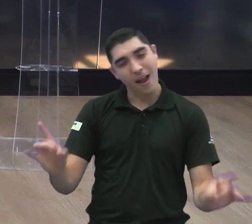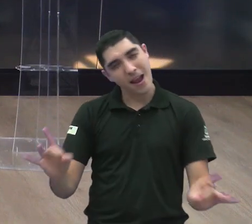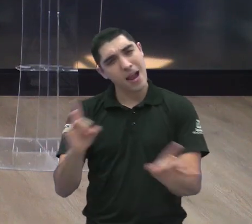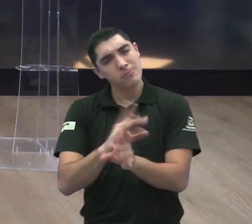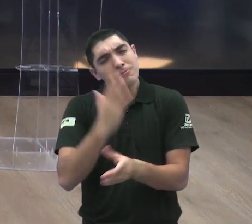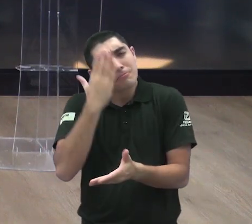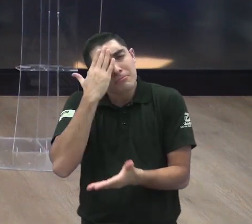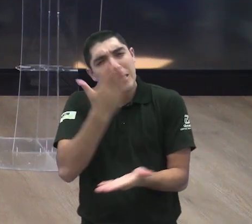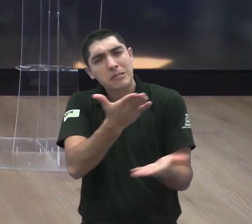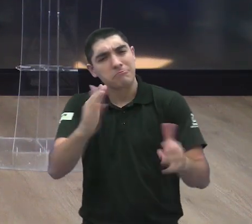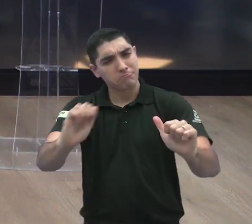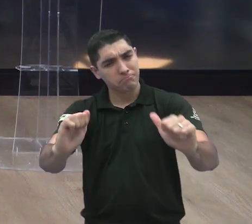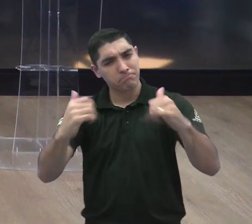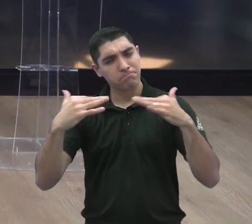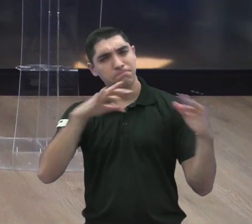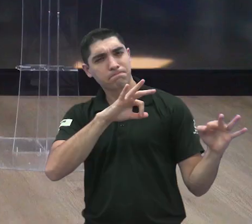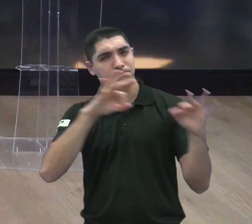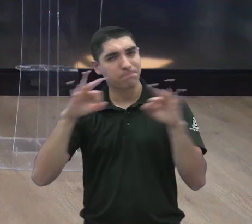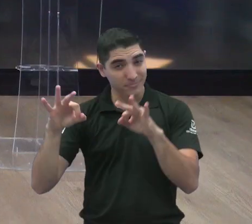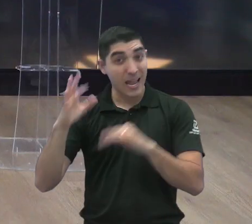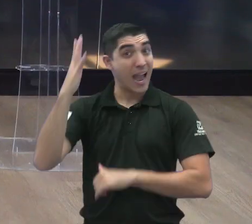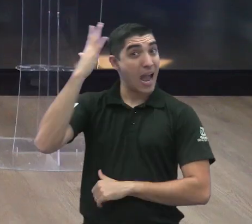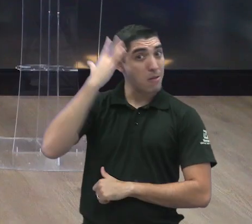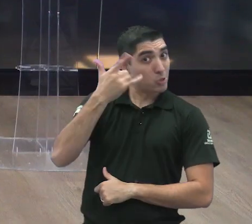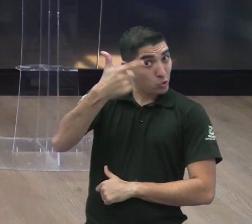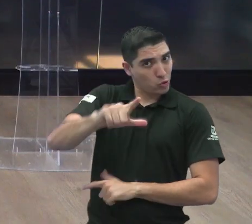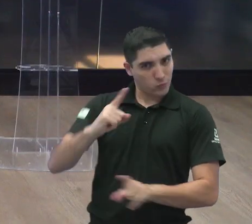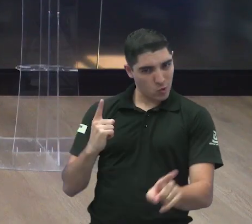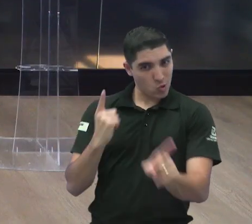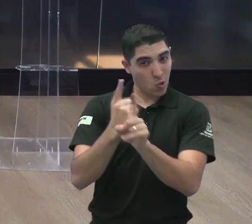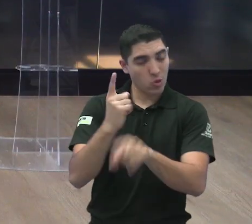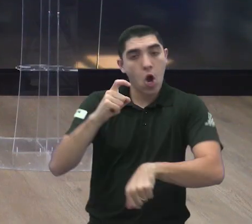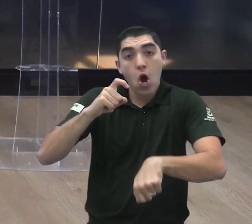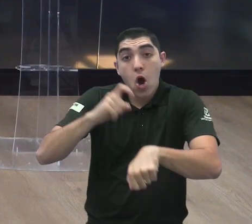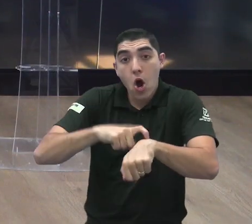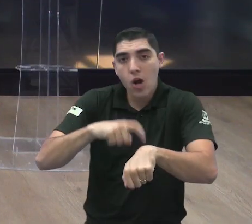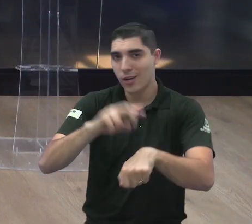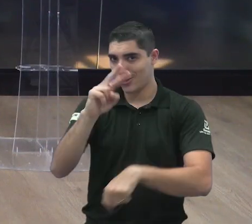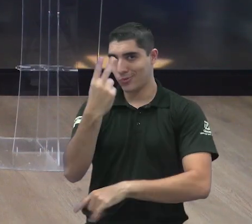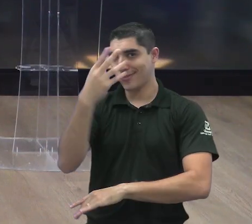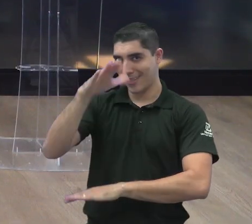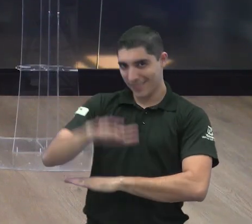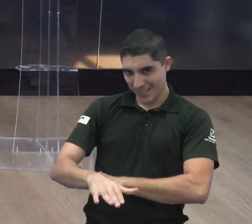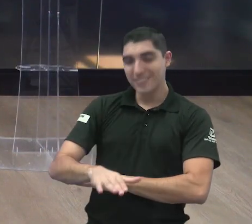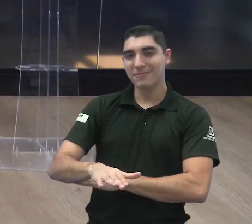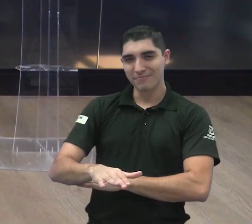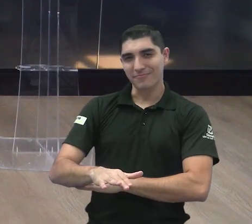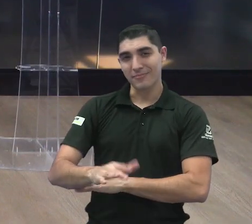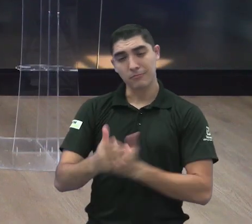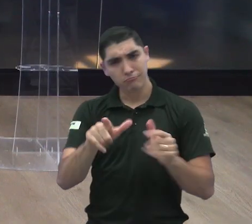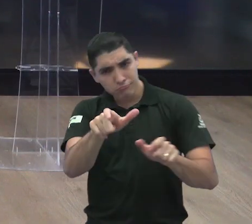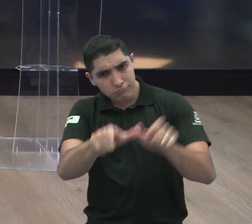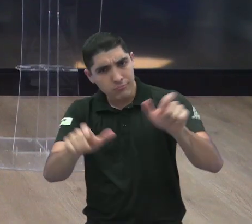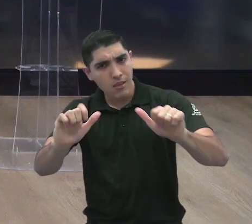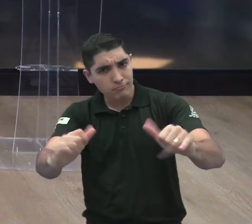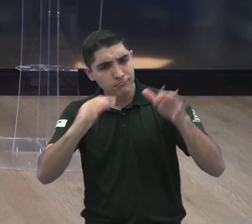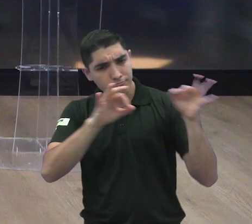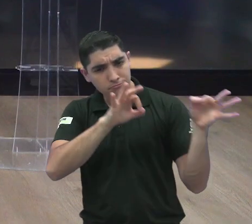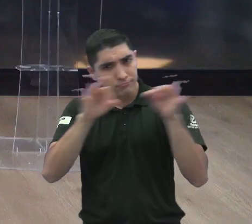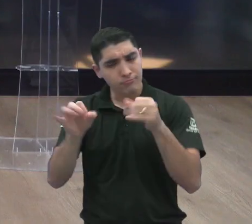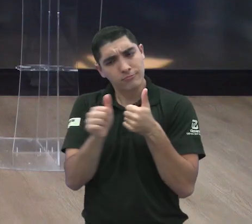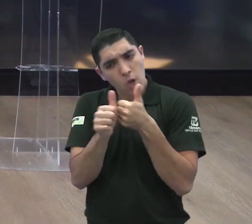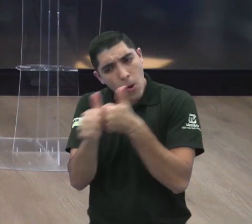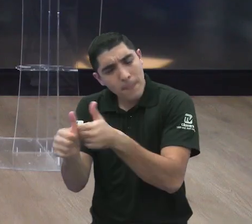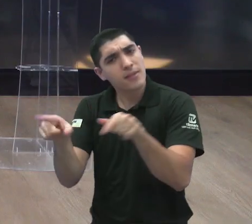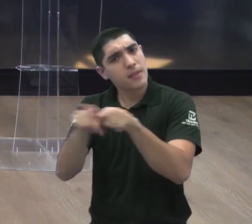de hoje. Obrigada pela sua companhia. Amanhã estamos de volta a partir das 2 horas da tarde. Nos acompanhe nas redes sociais